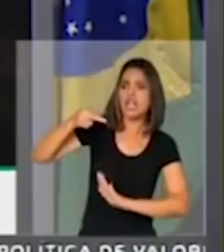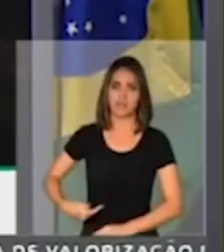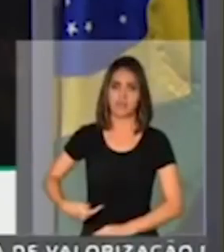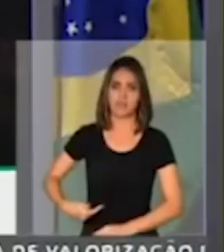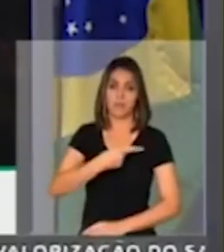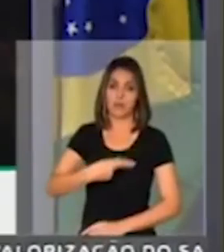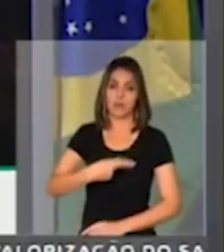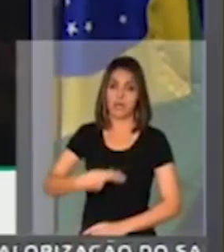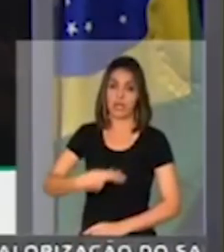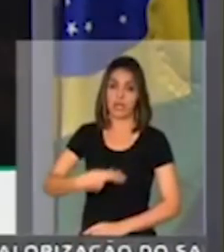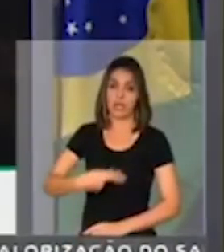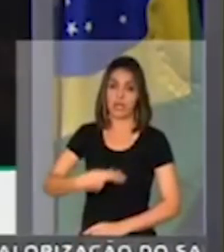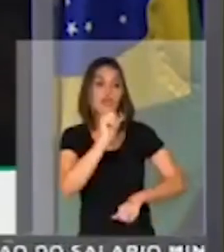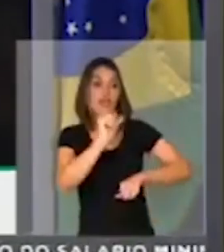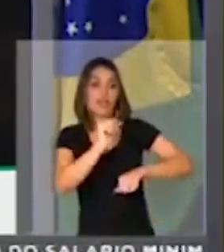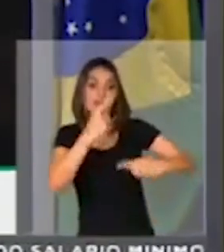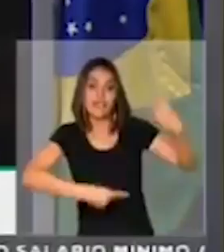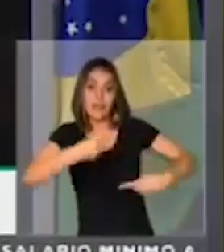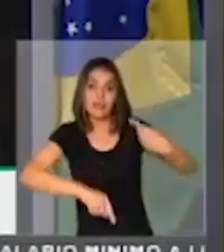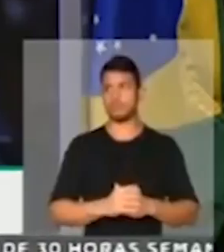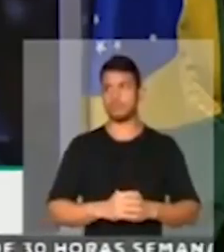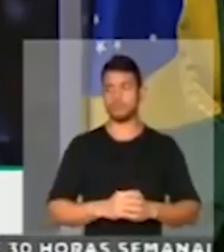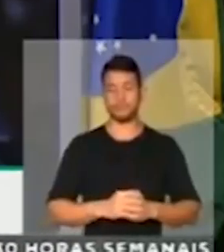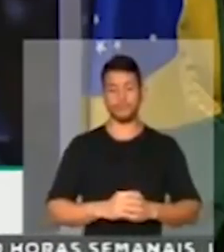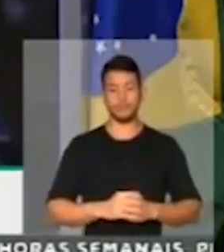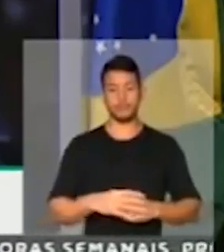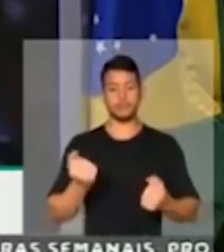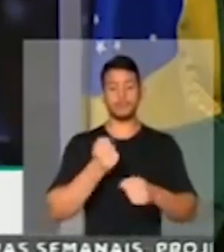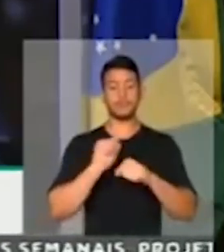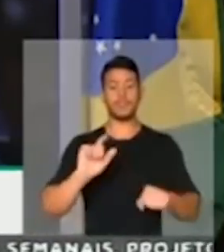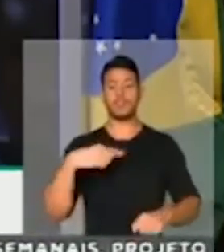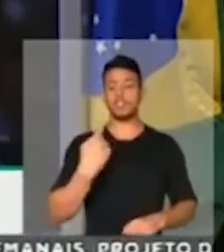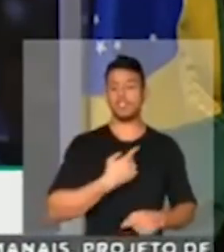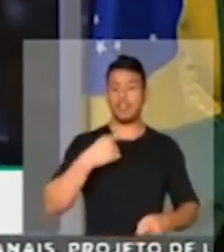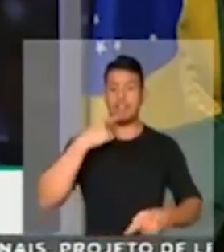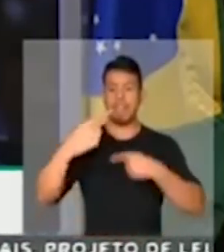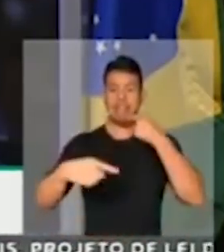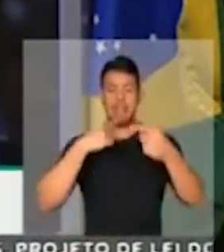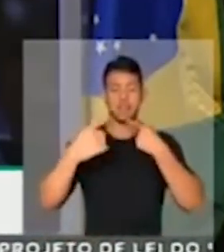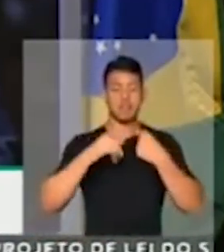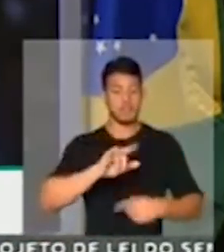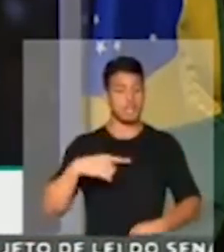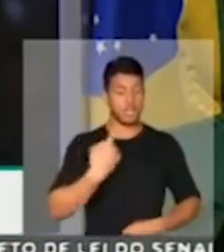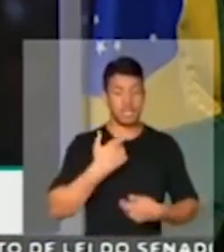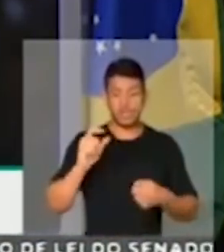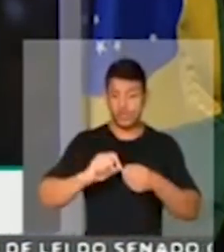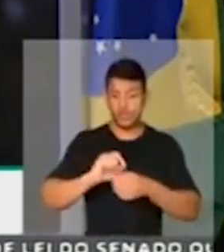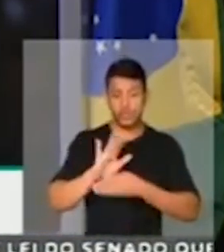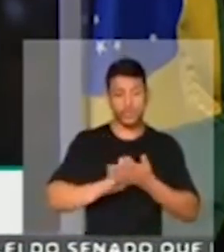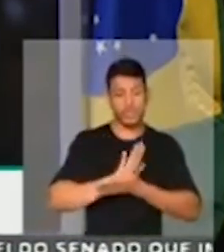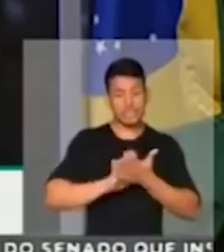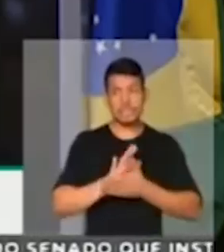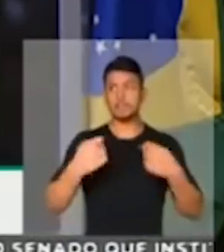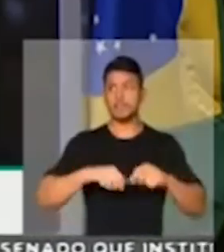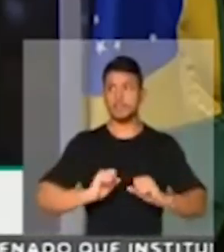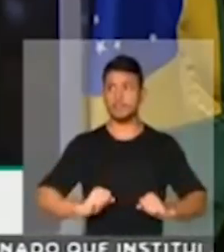se querem debater a Previdência, vamos debater, mas com verdade. Não tem como a gente ficar reclamando do Supremo se a gente não toma nossas próprias atitudes em respeitar a Constituição